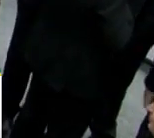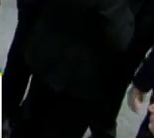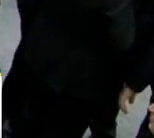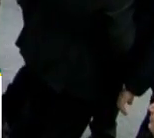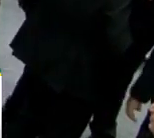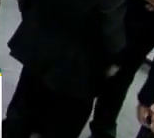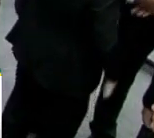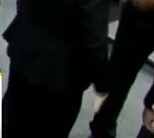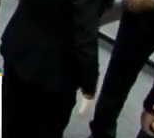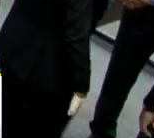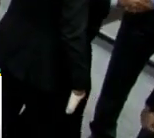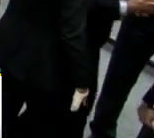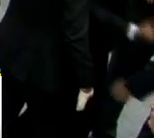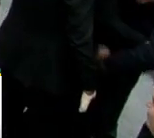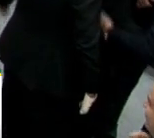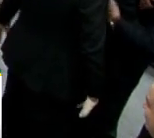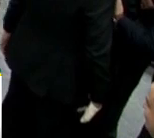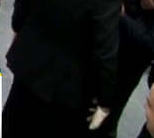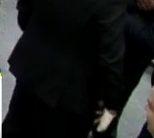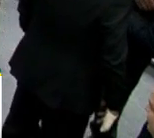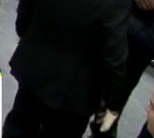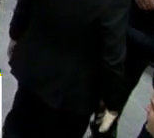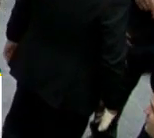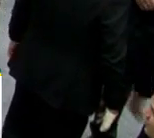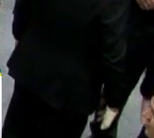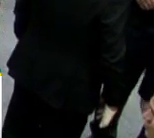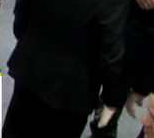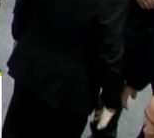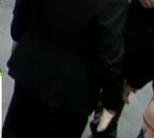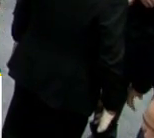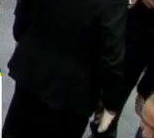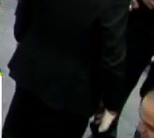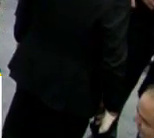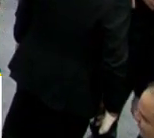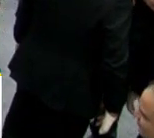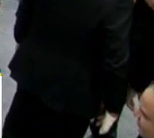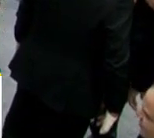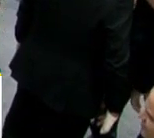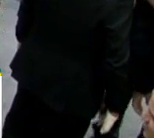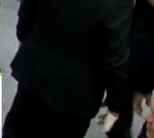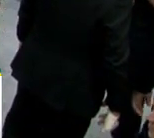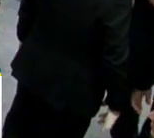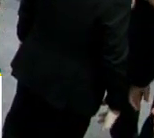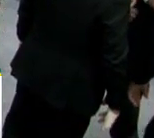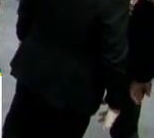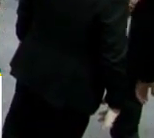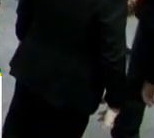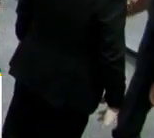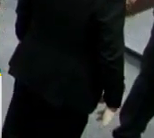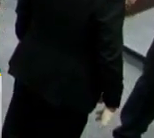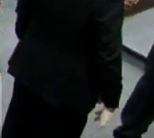Não havendo mais nada para ser deliberado, está encerrada a presente sessão e tenham todos um bom dia.